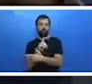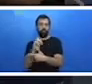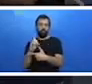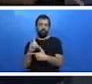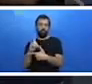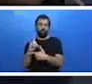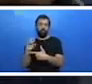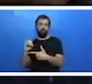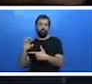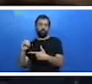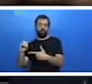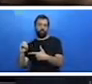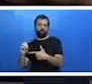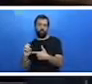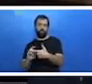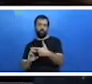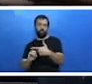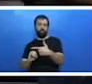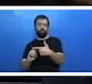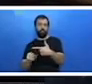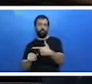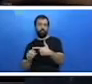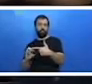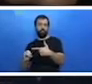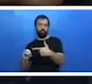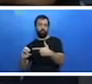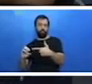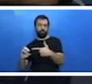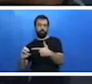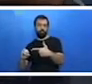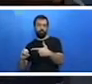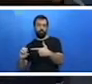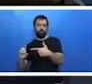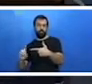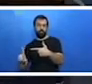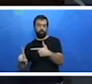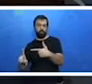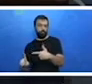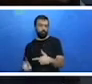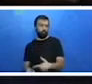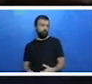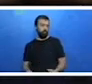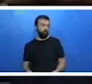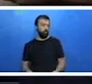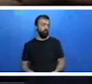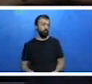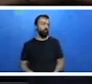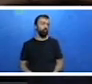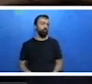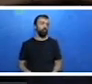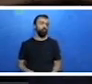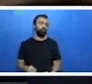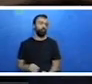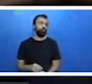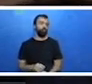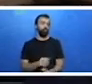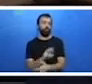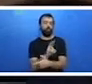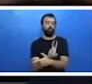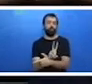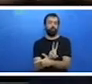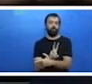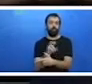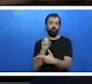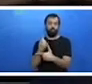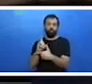centésimo. Agora, a gente vai fazer outras divisões. O 2 dividido por 10... que vai